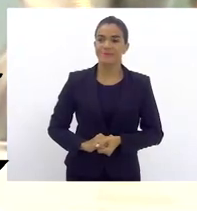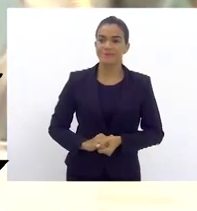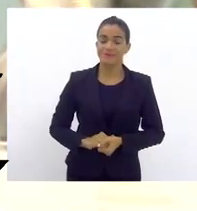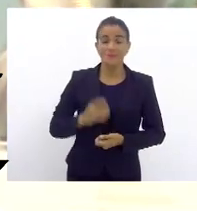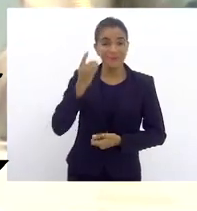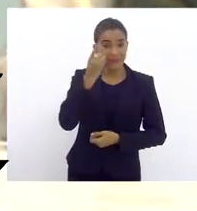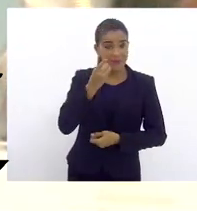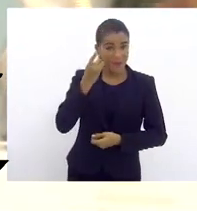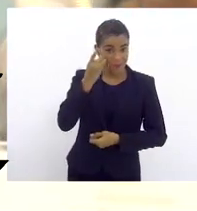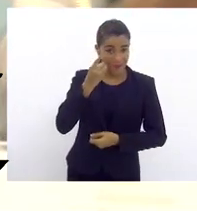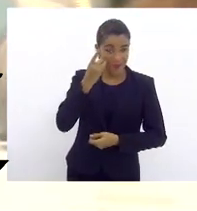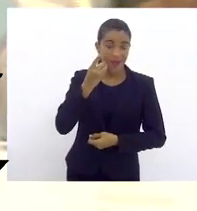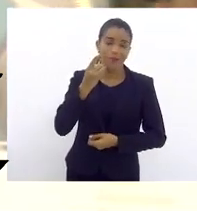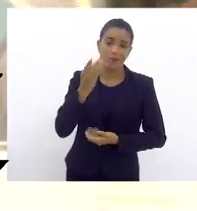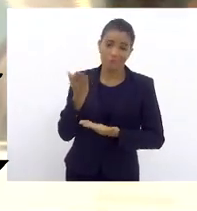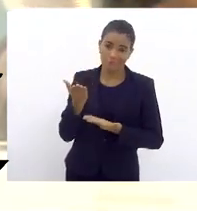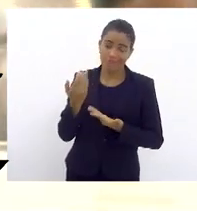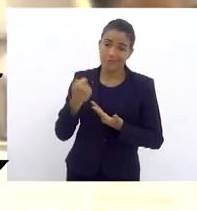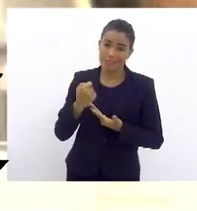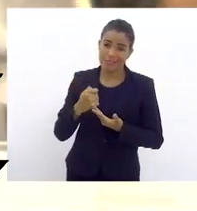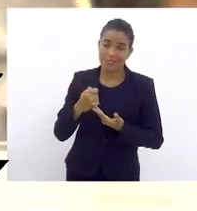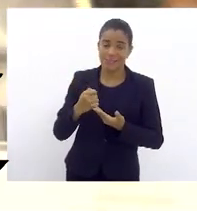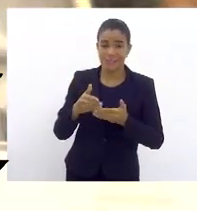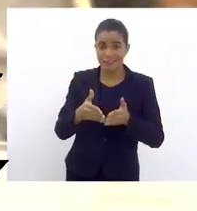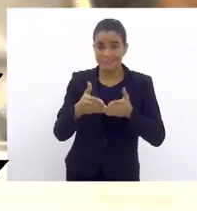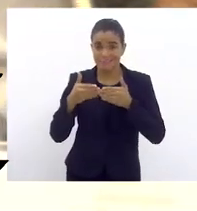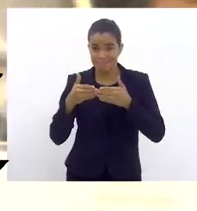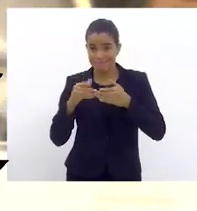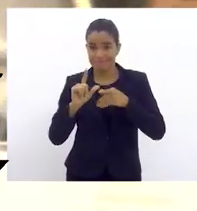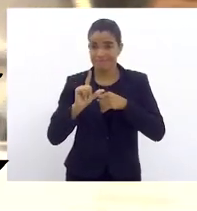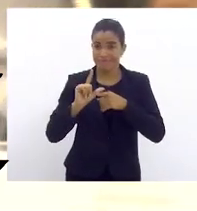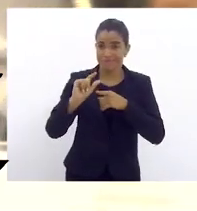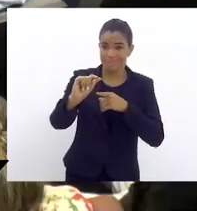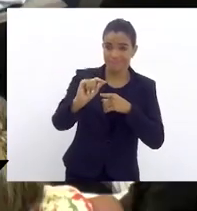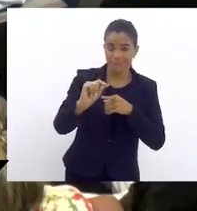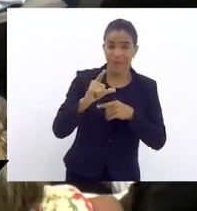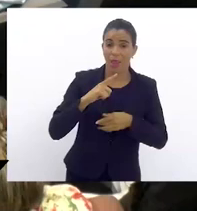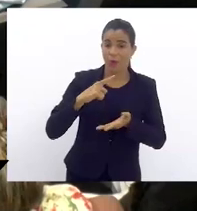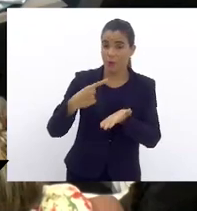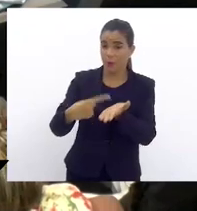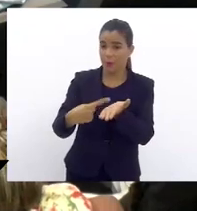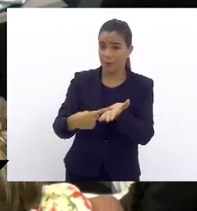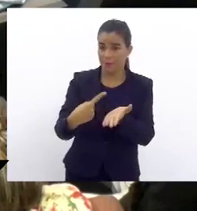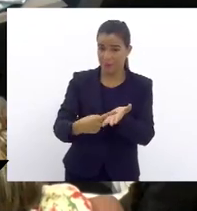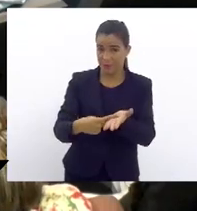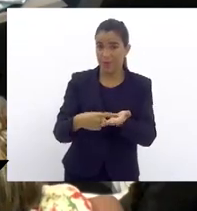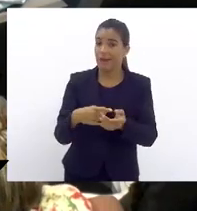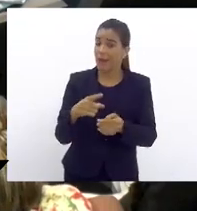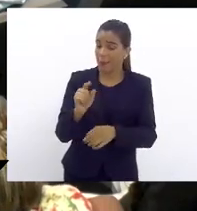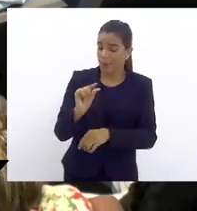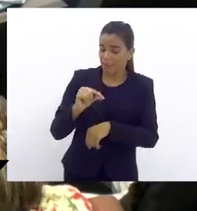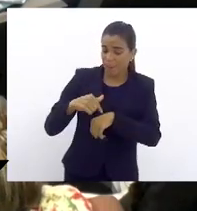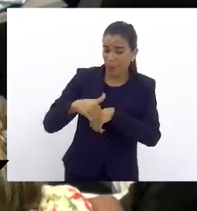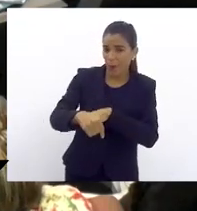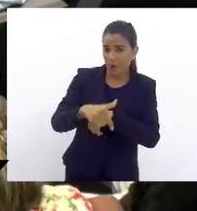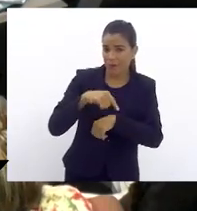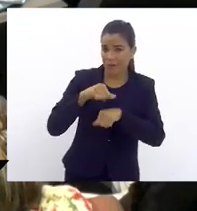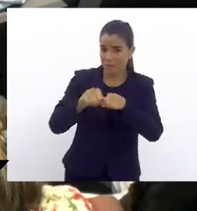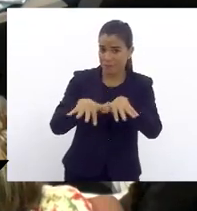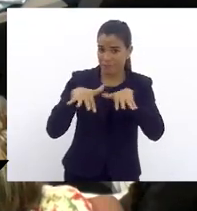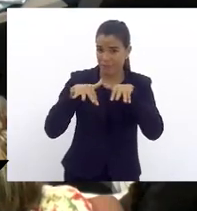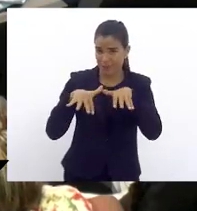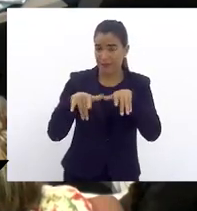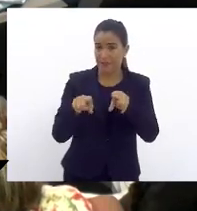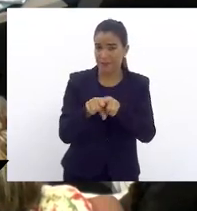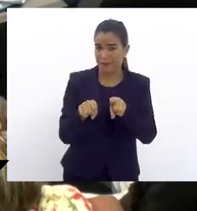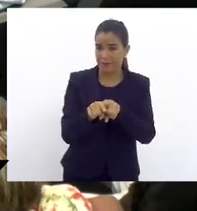deputado Carlos de mim que vai precisar sair né Tem um outro uma outra atividade daqui a pouco nós temos plenário também ele vai